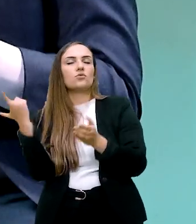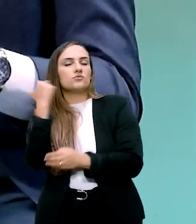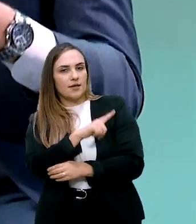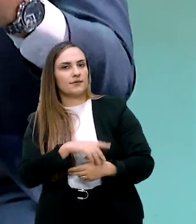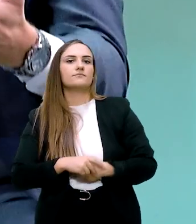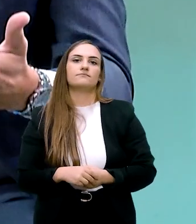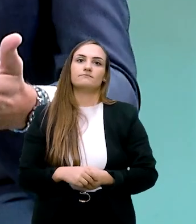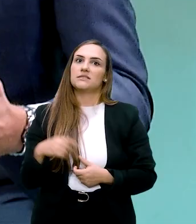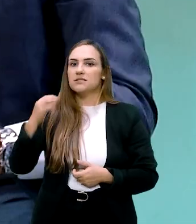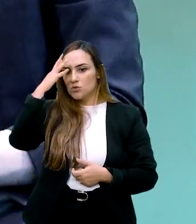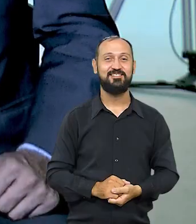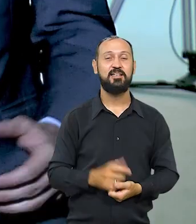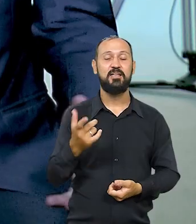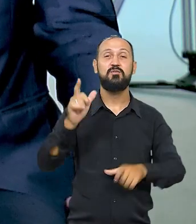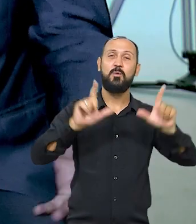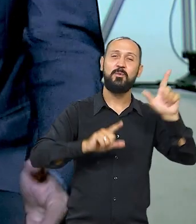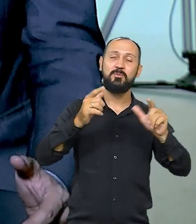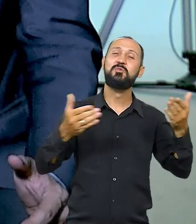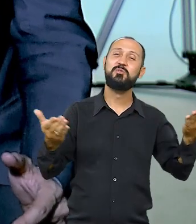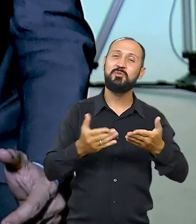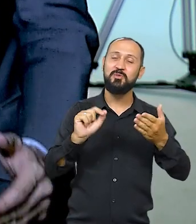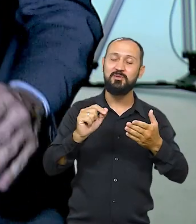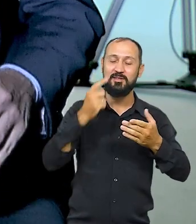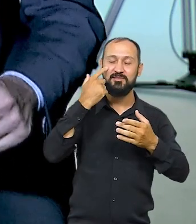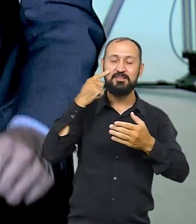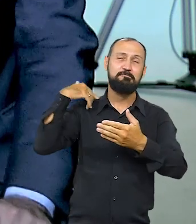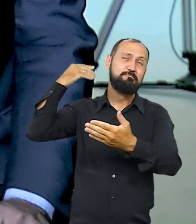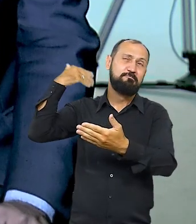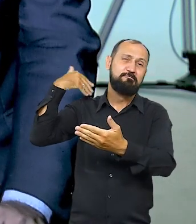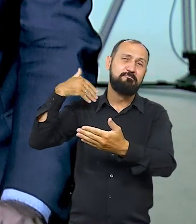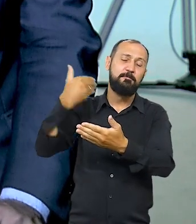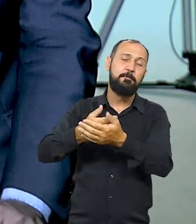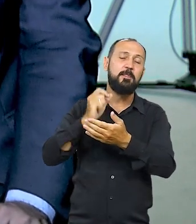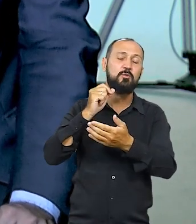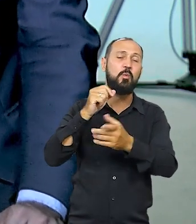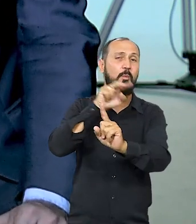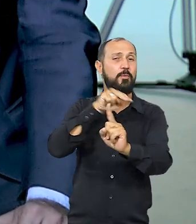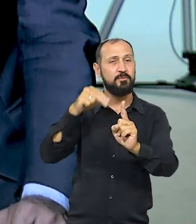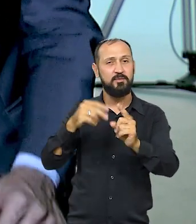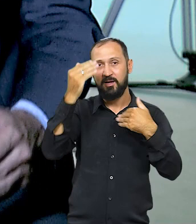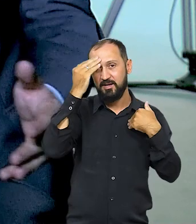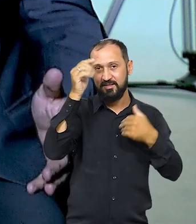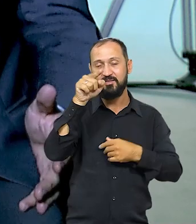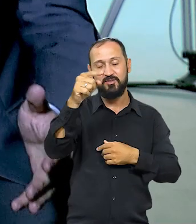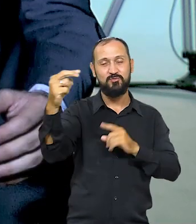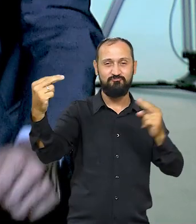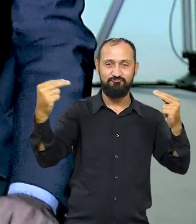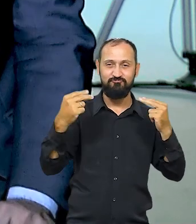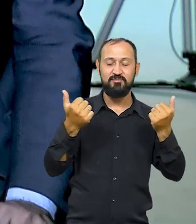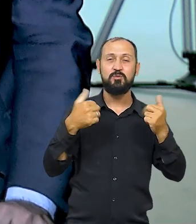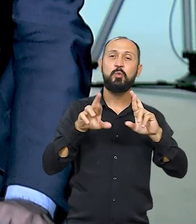de forma mais técnica possível. Esse foi o programa de hoje, a retrospectiva do nosso ponto de vista. Eu agradeço a